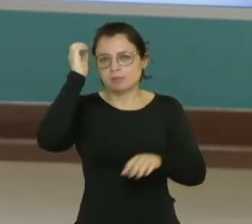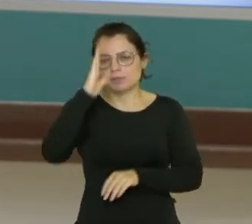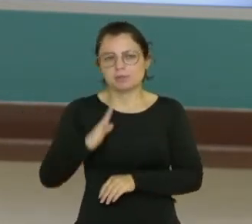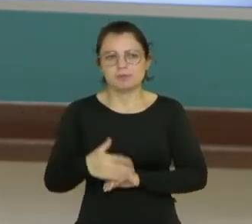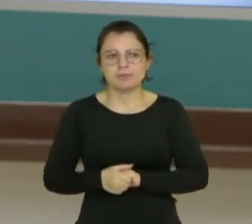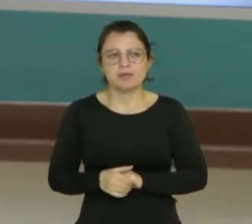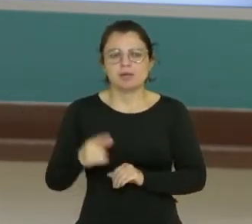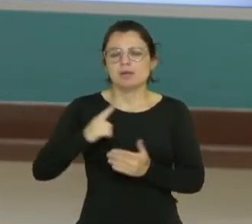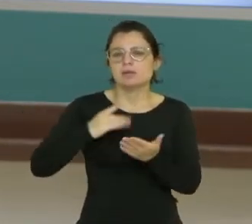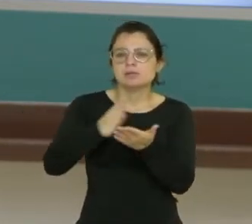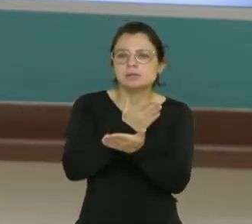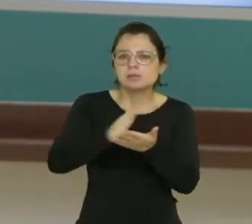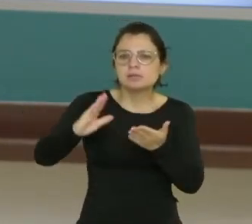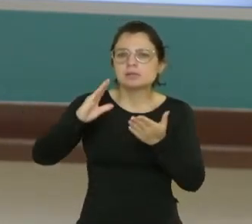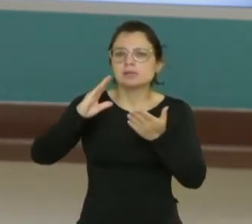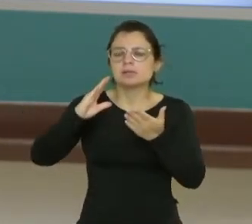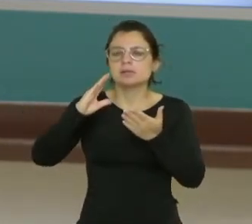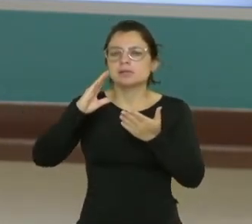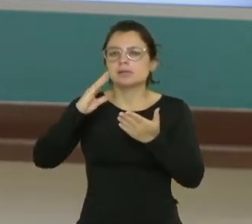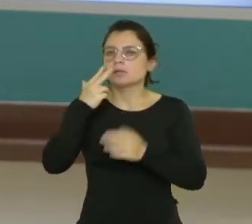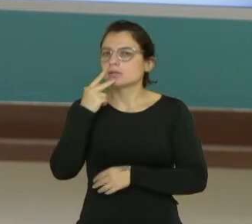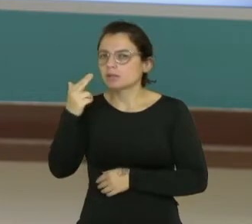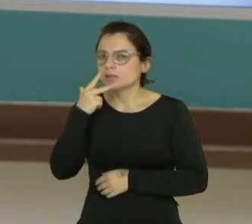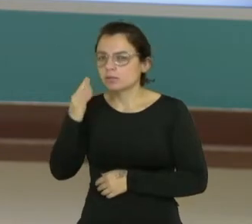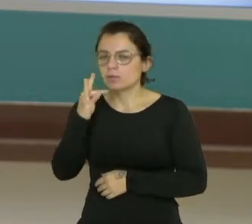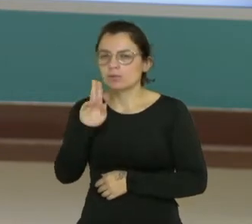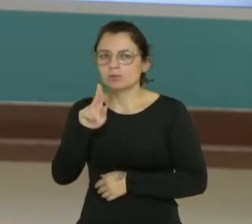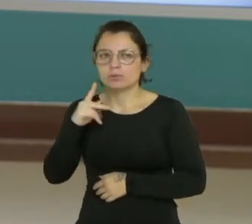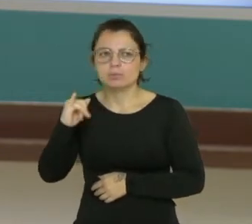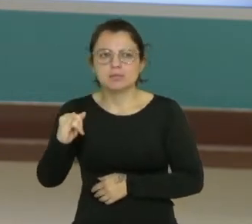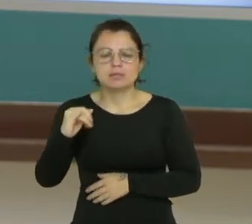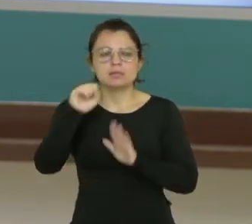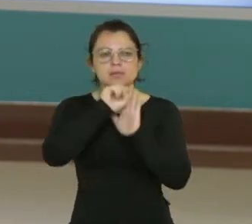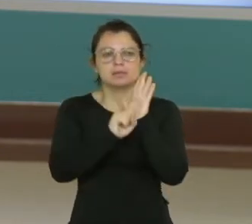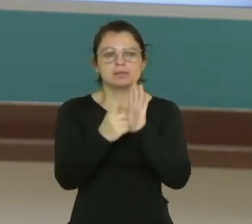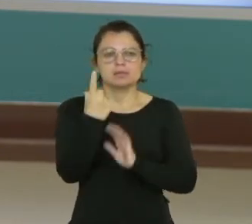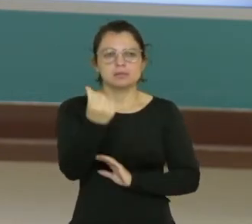dos grupos de língua tupi na costa brasileira no século XVI.